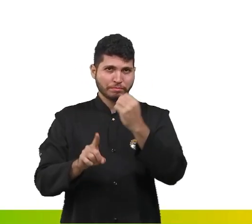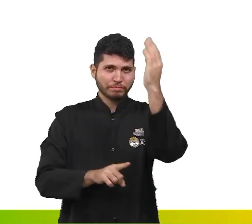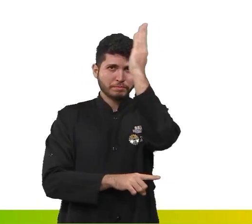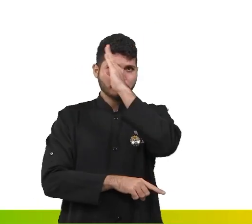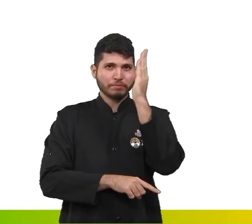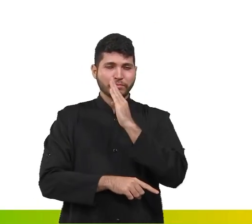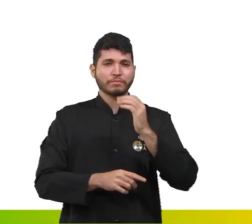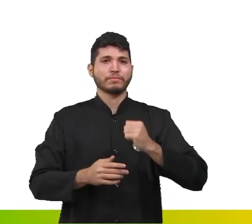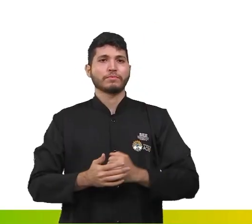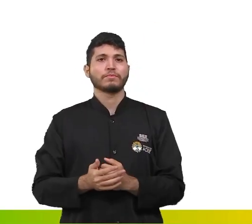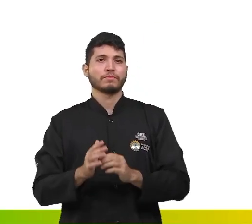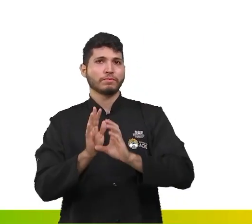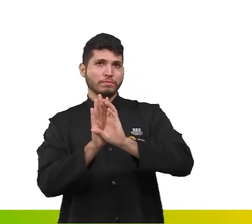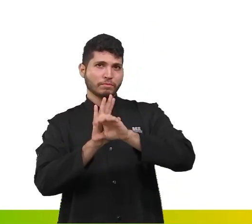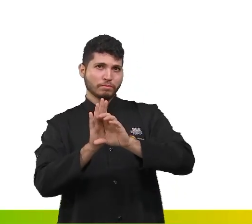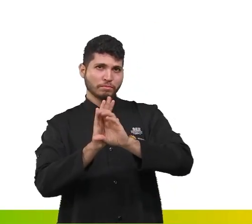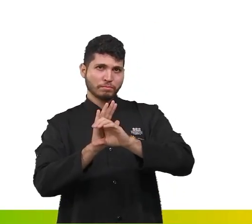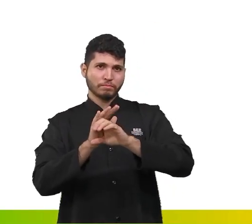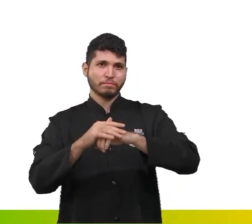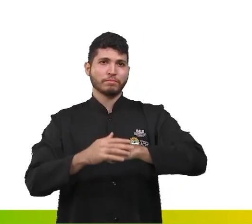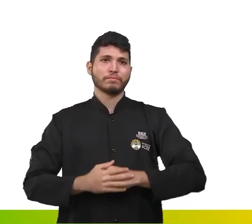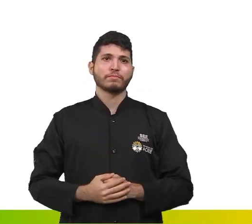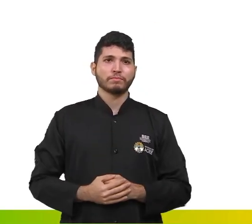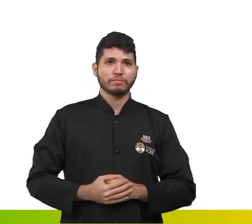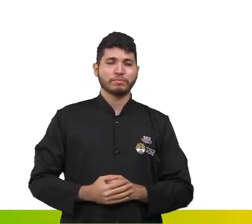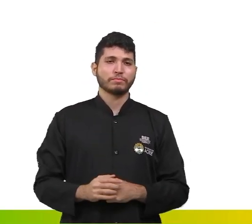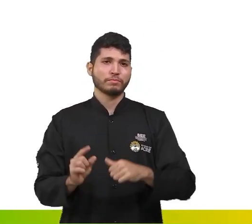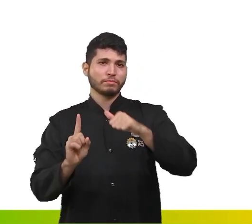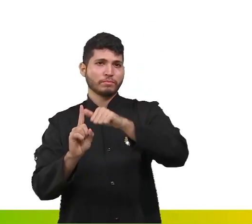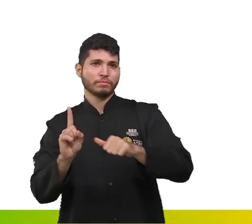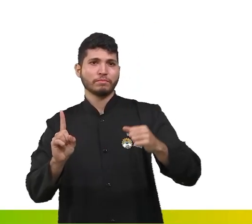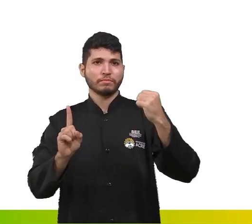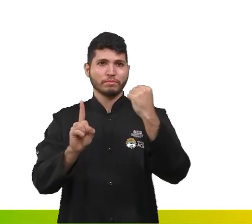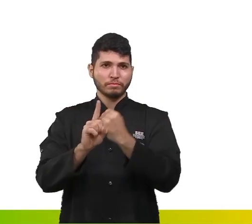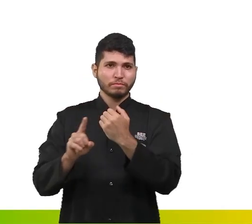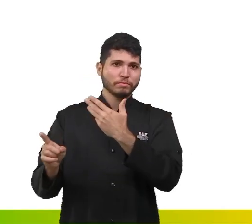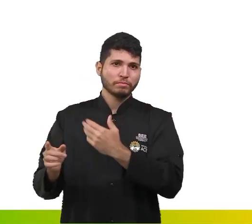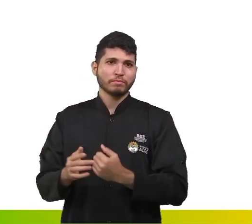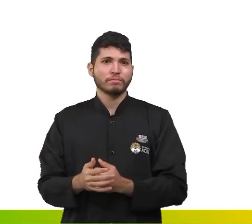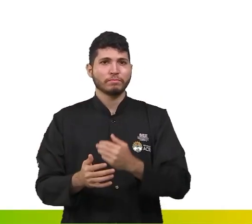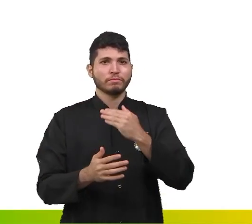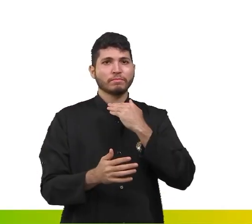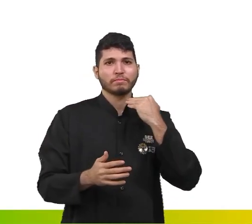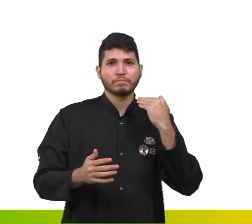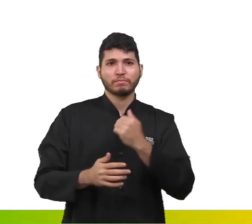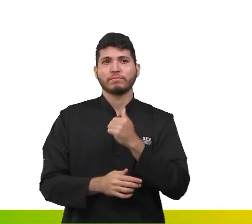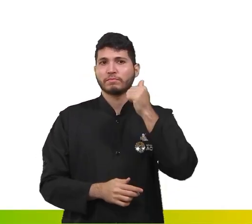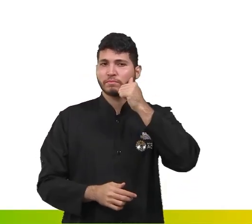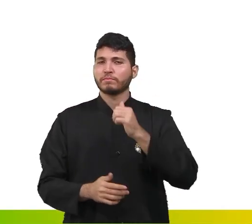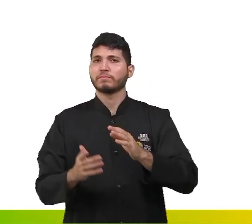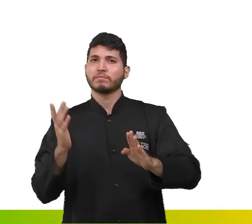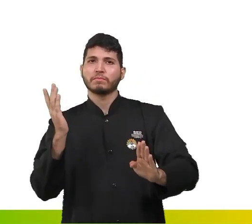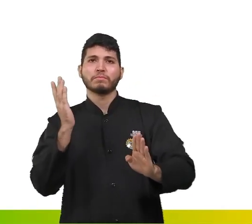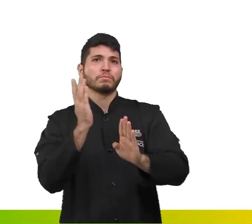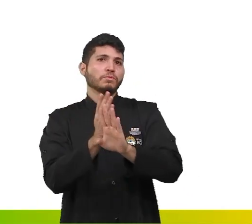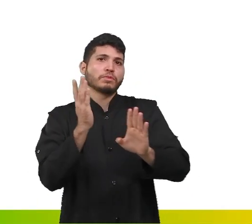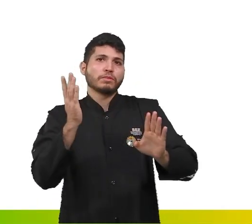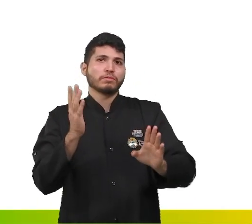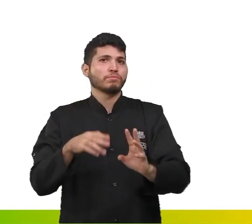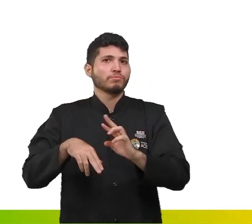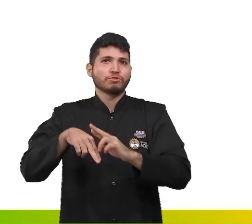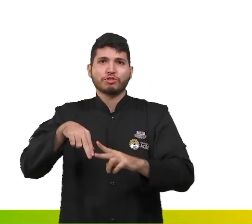Vamos conceituar primeiro. O feminicídio é o assassinato de mulheres devido ao fato de serem